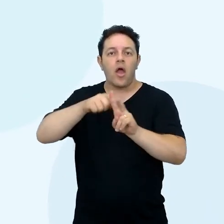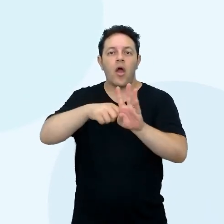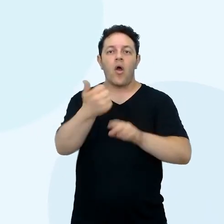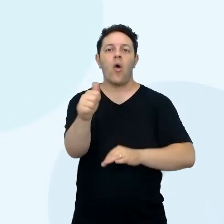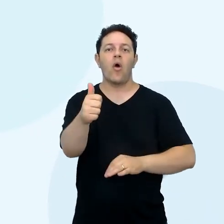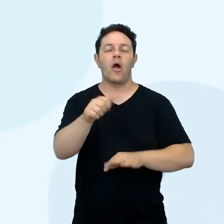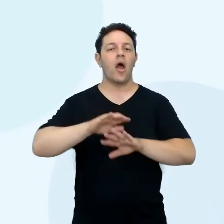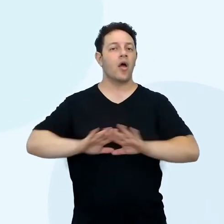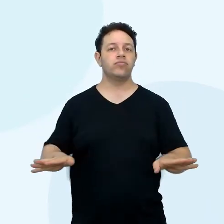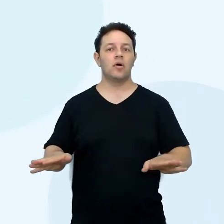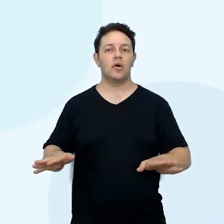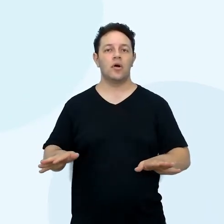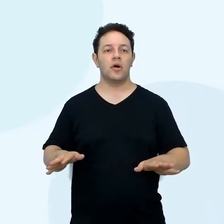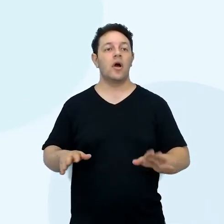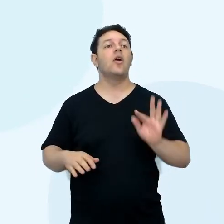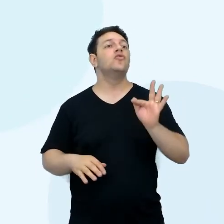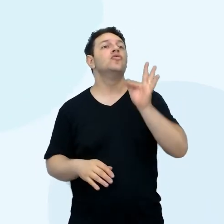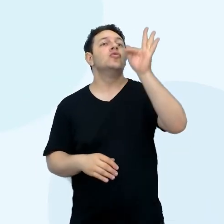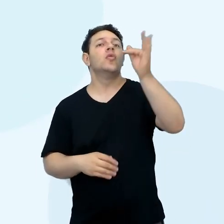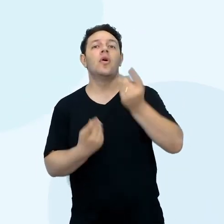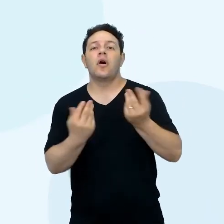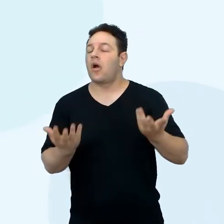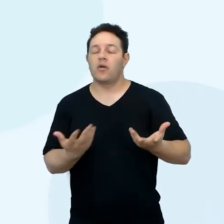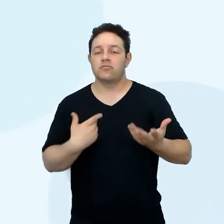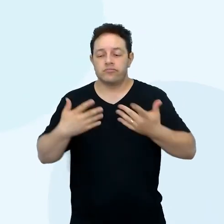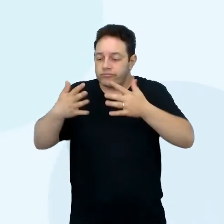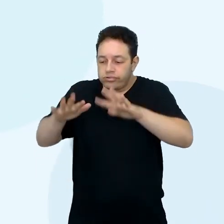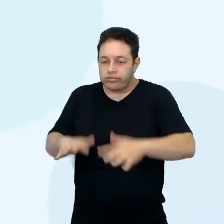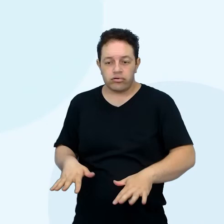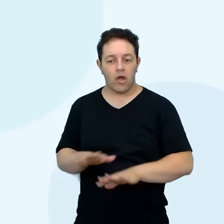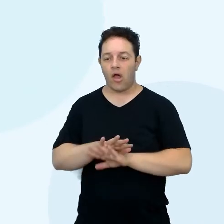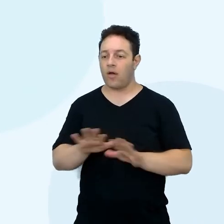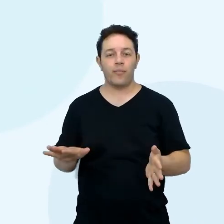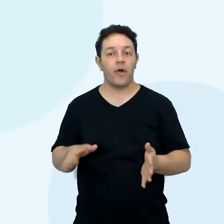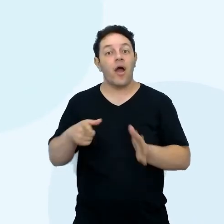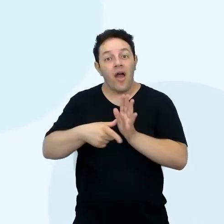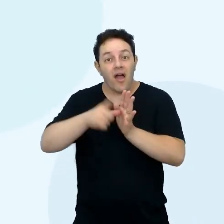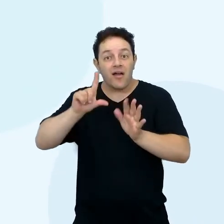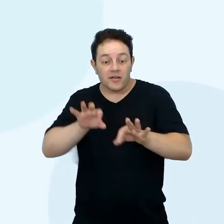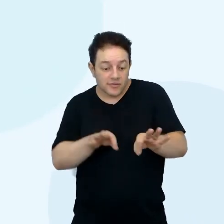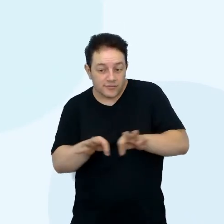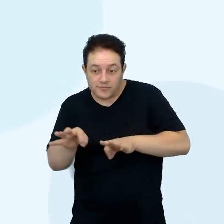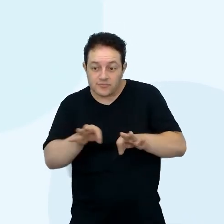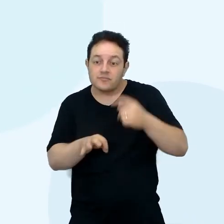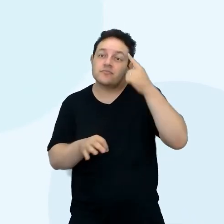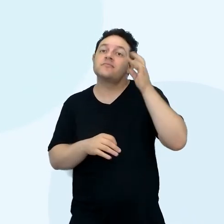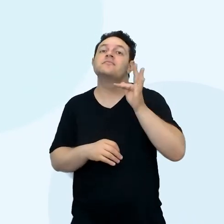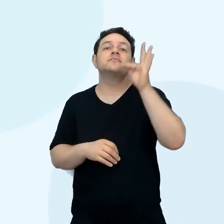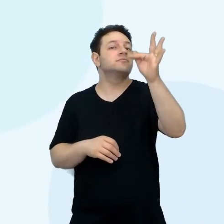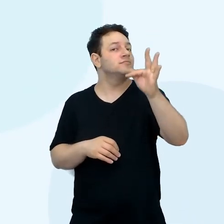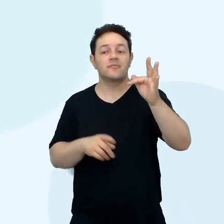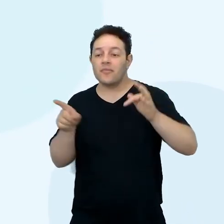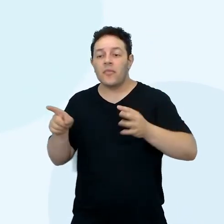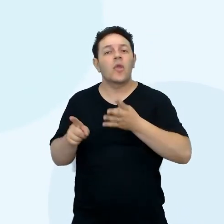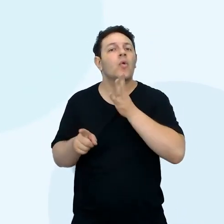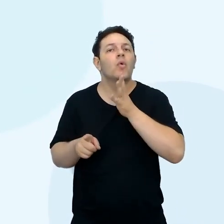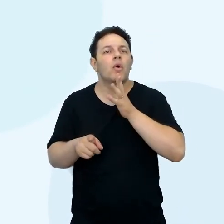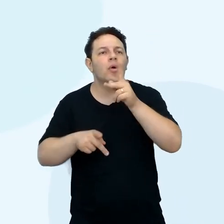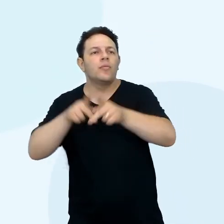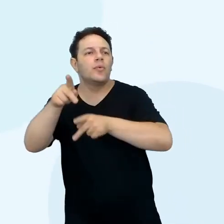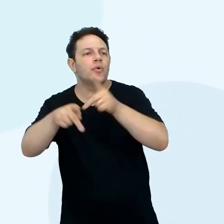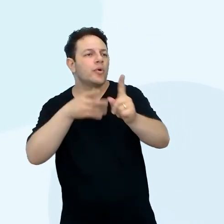meses, né? Ele não fez um planejamento adequado, né? Ele não conhecia o